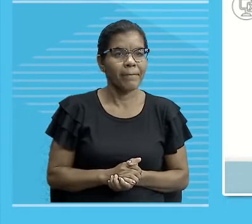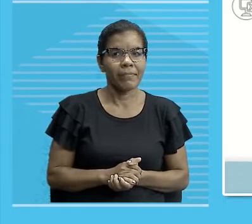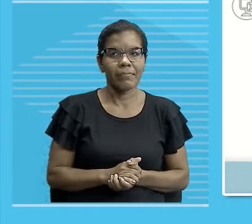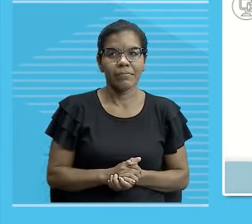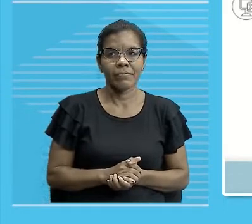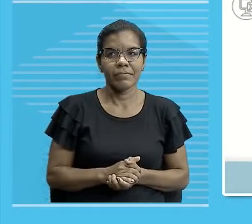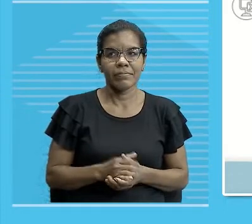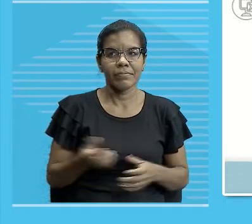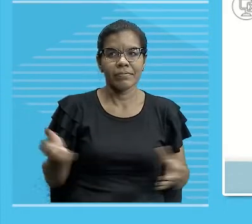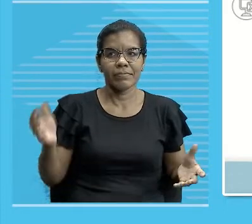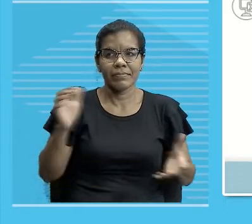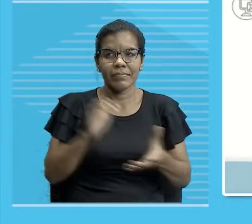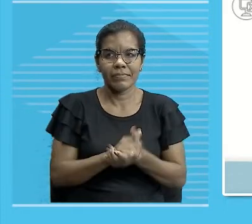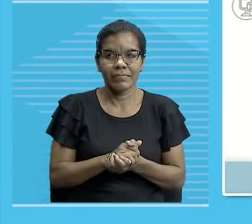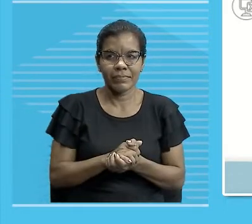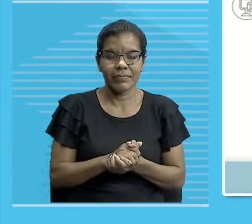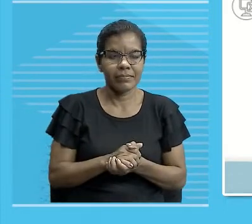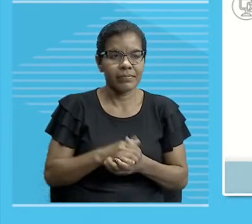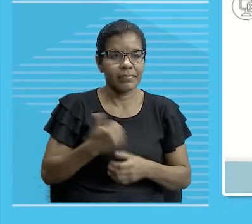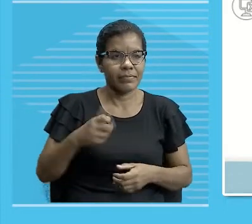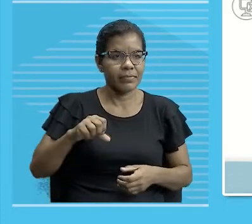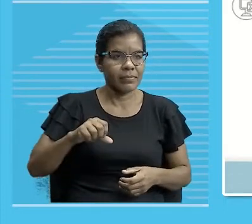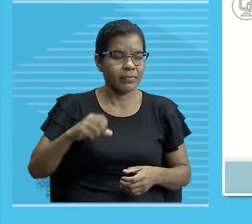Entre os casados, 19%.